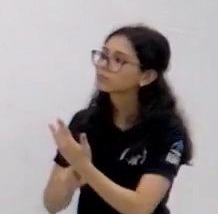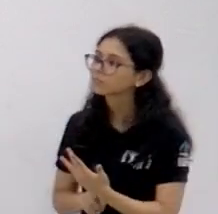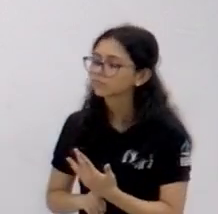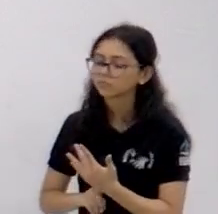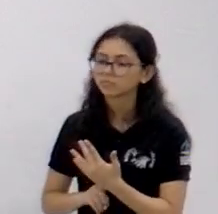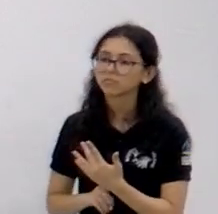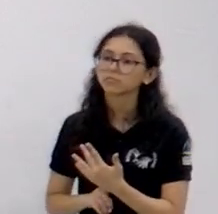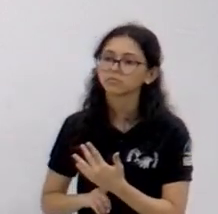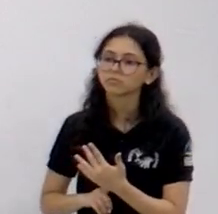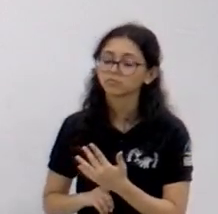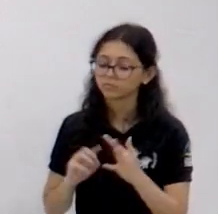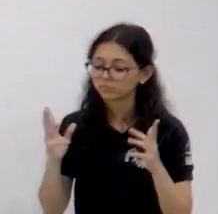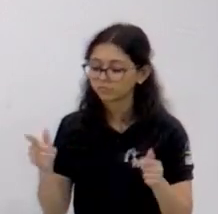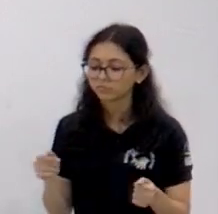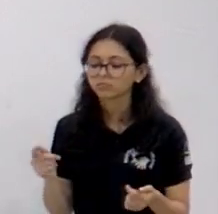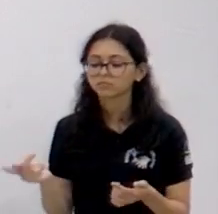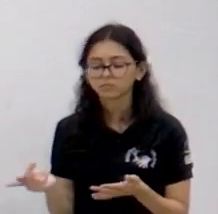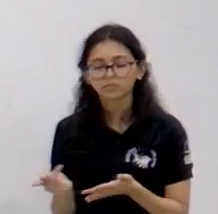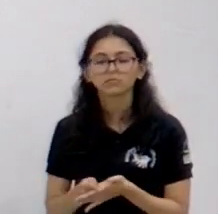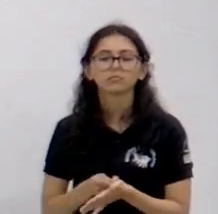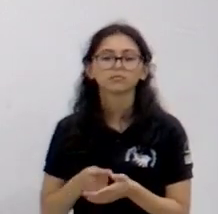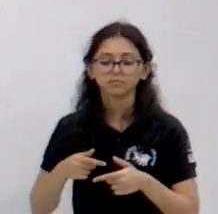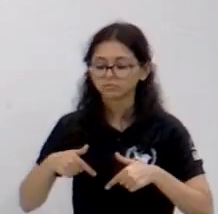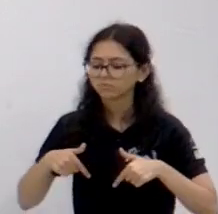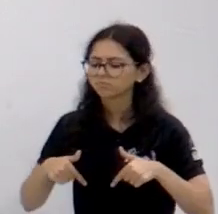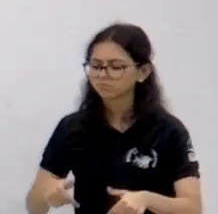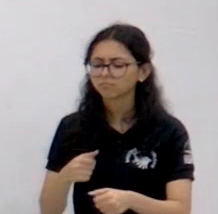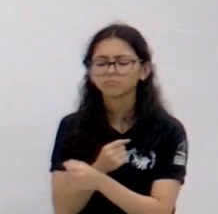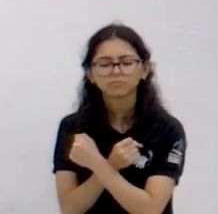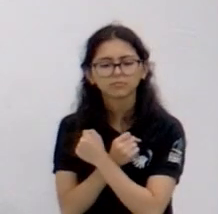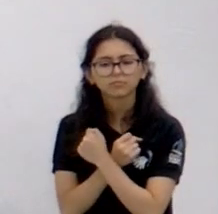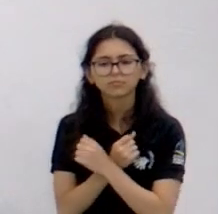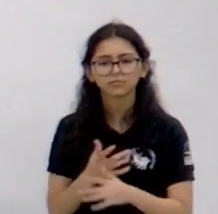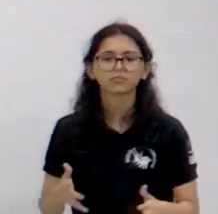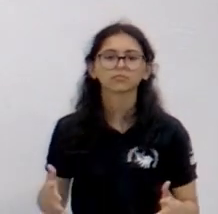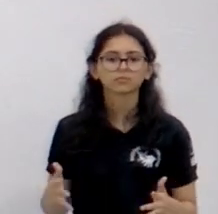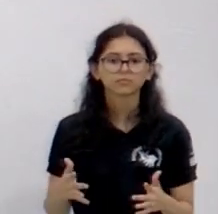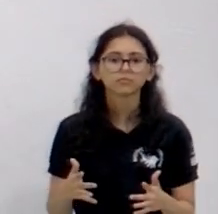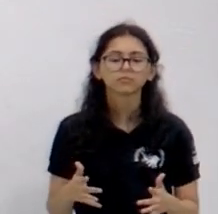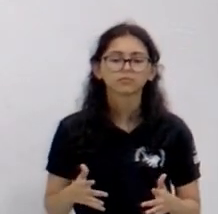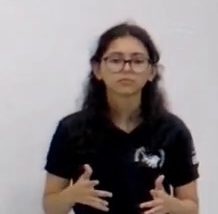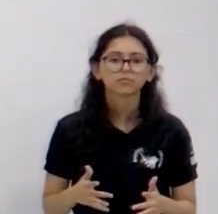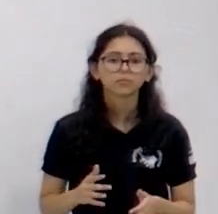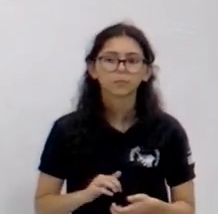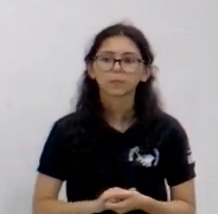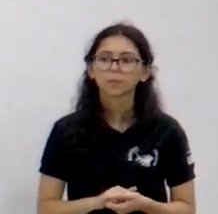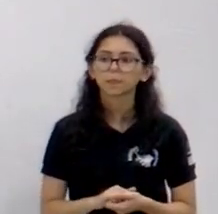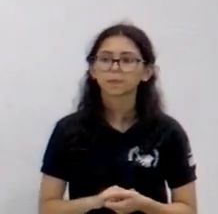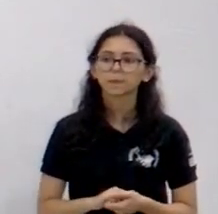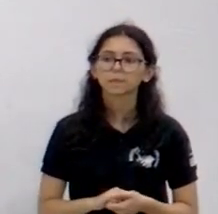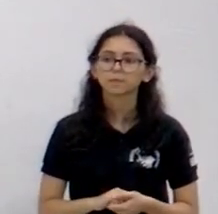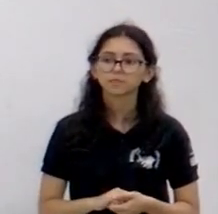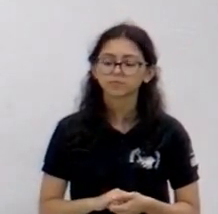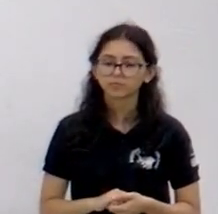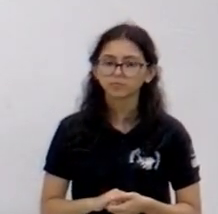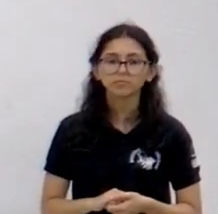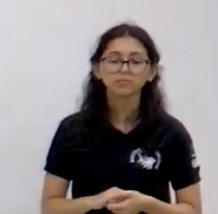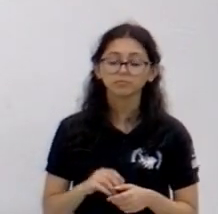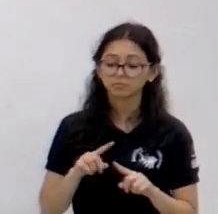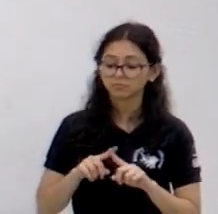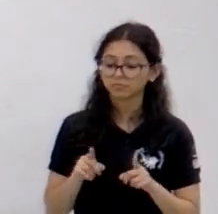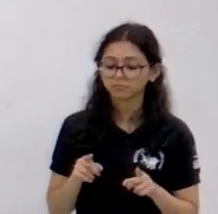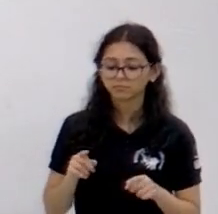orvalho, e disse ainda Gideão a Deus: não se acenda a tua ira contra mim, deixa-me só fazer só mais um